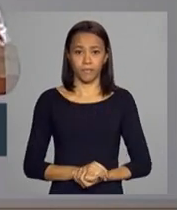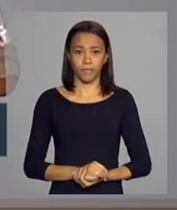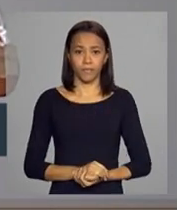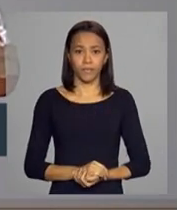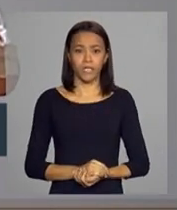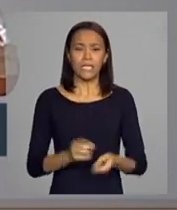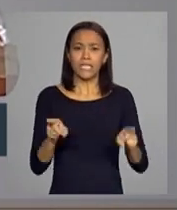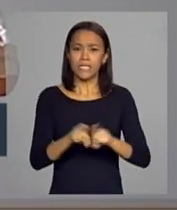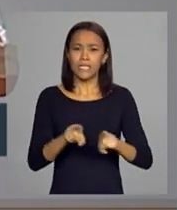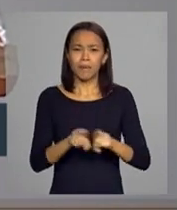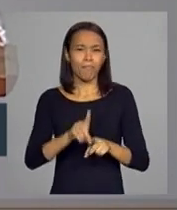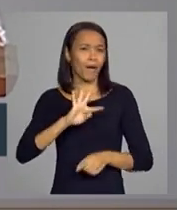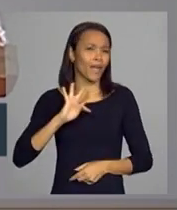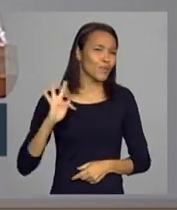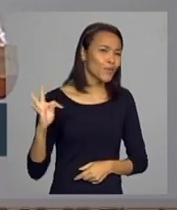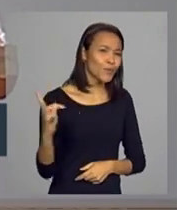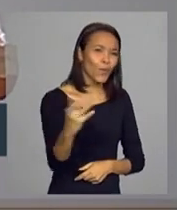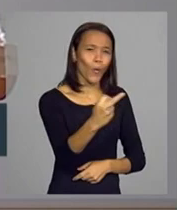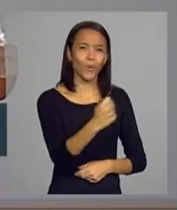e para todos que me cercam,